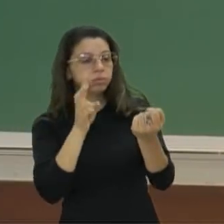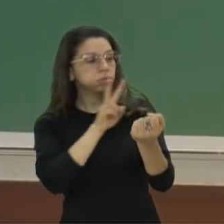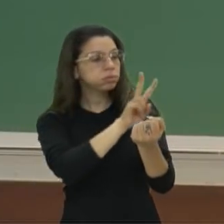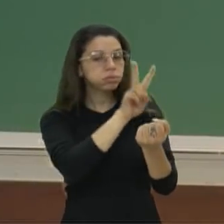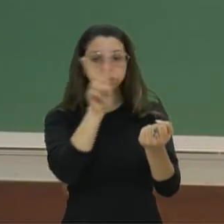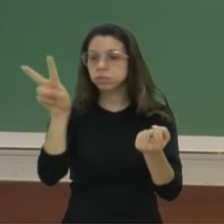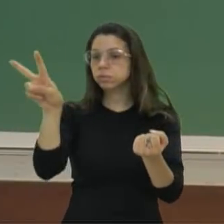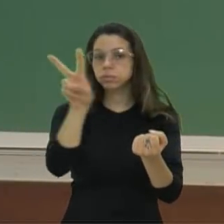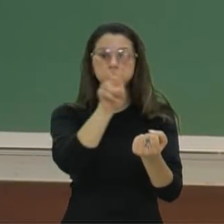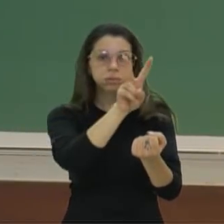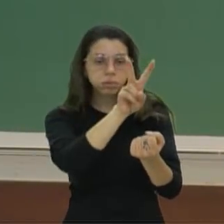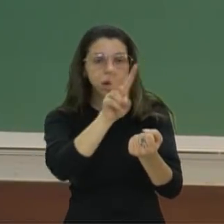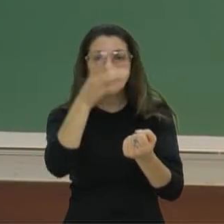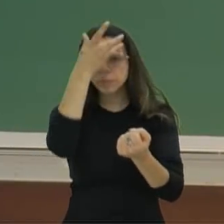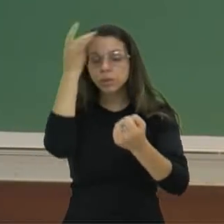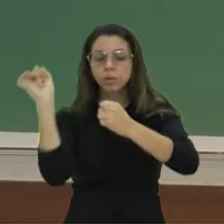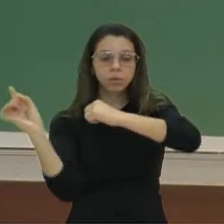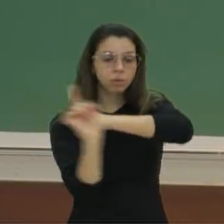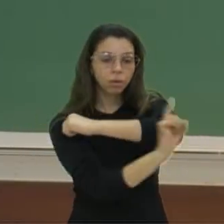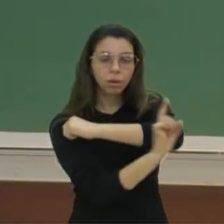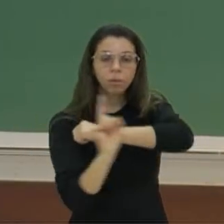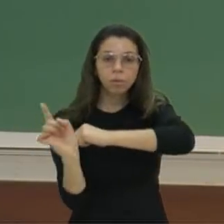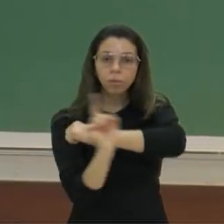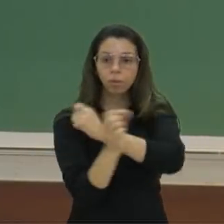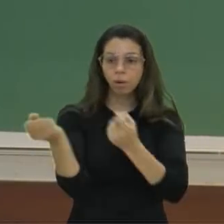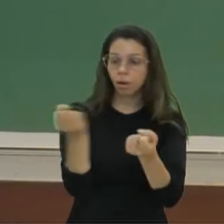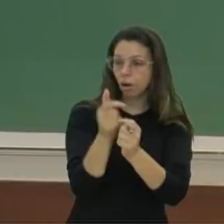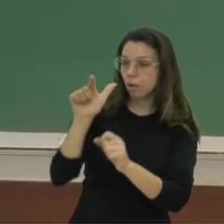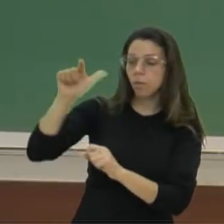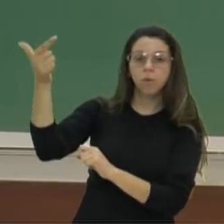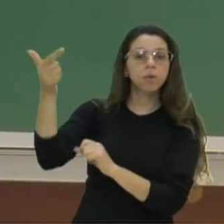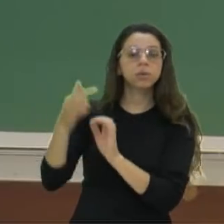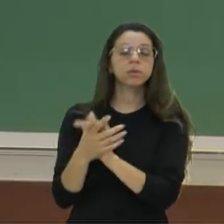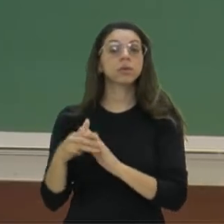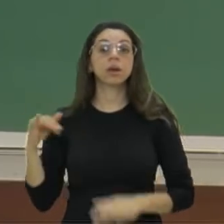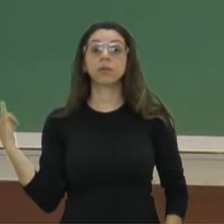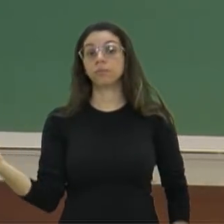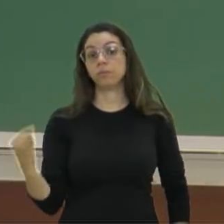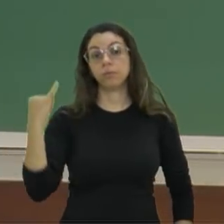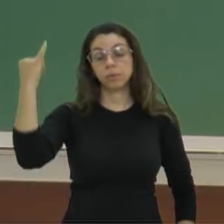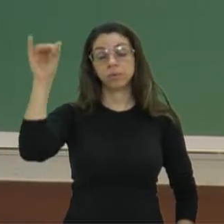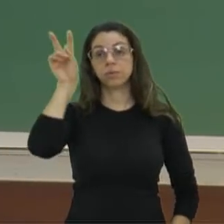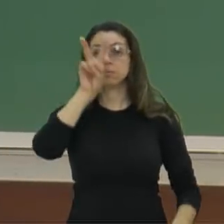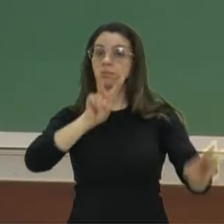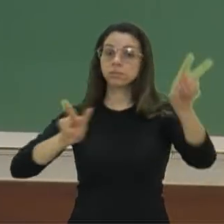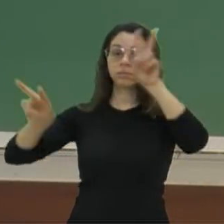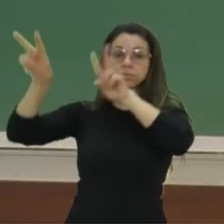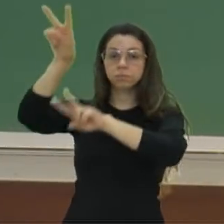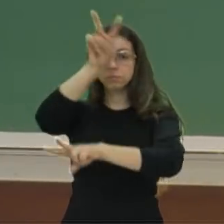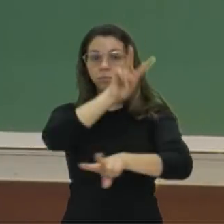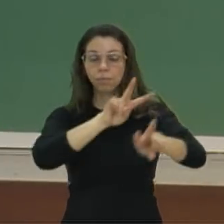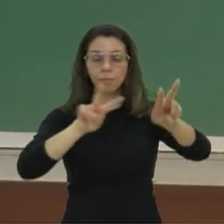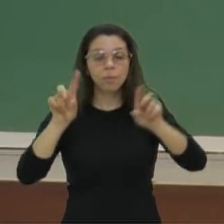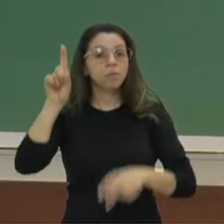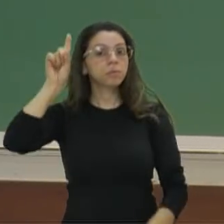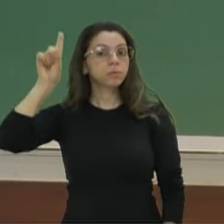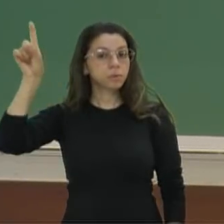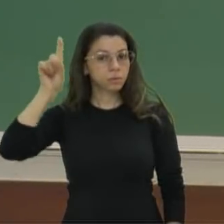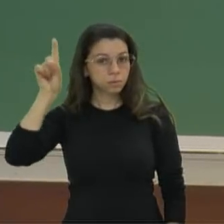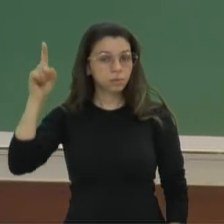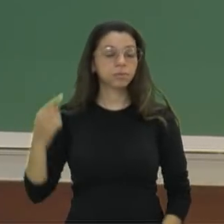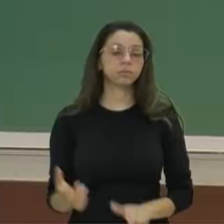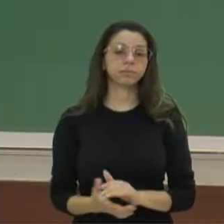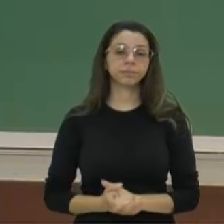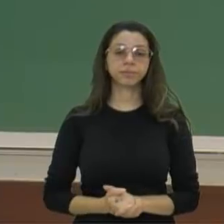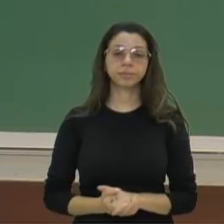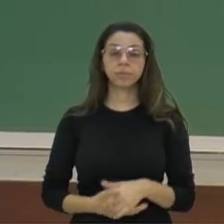o farol, né, o sinaleiro, os outros carros. Então, como é importante a visão no nosso cotidiano.